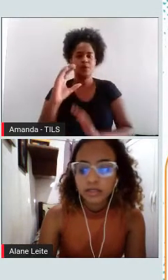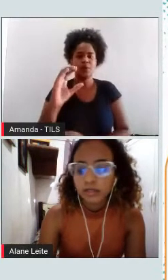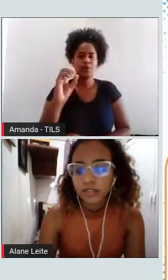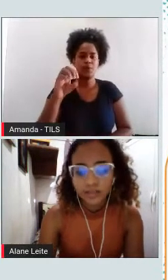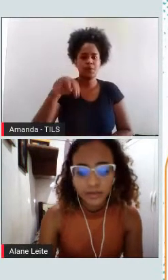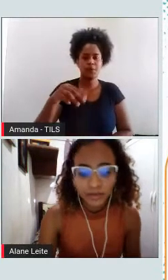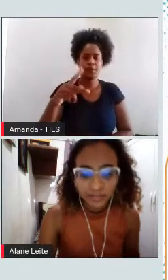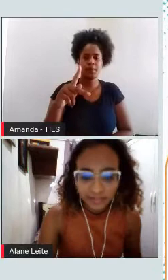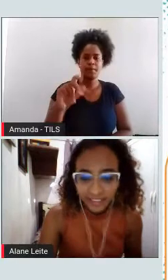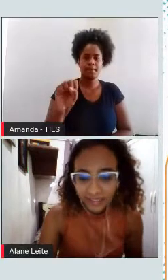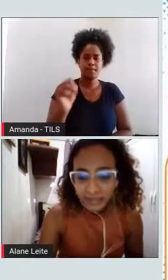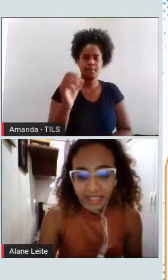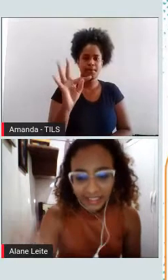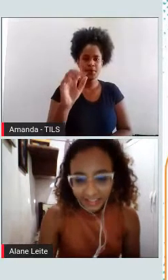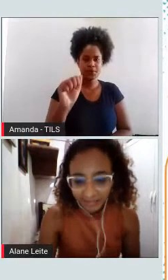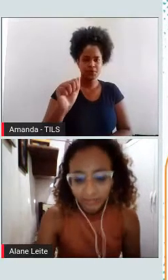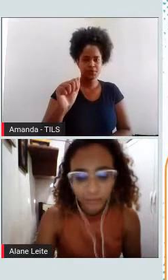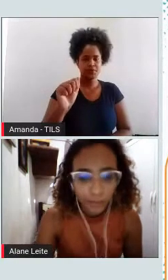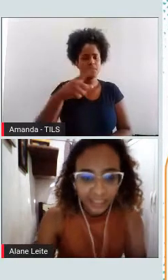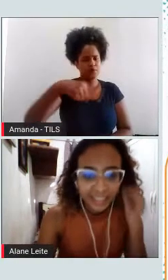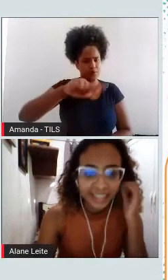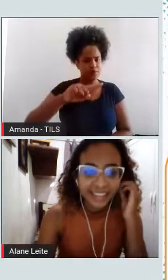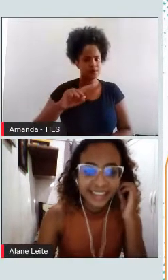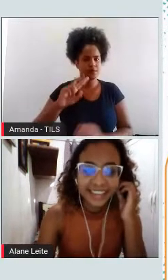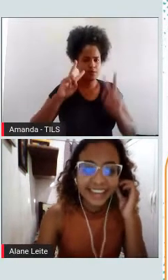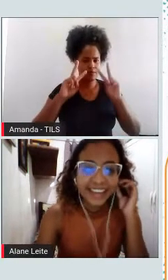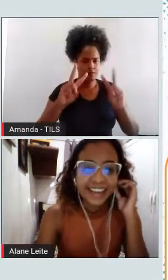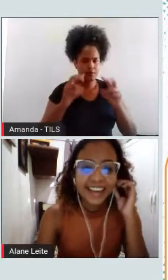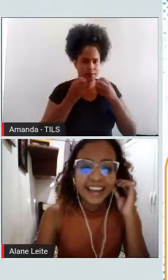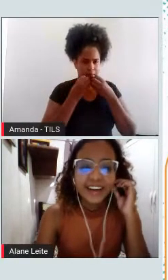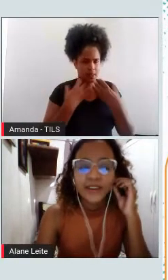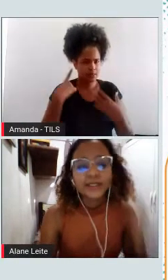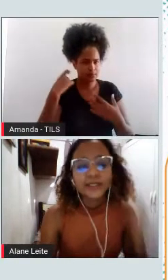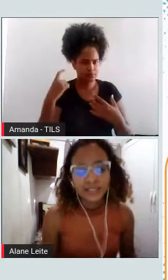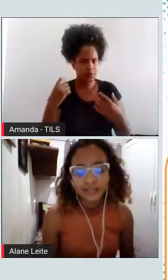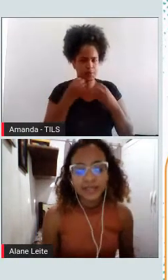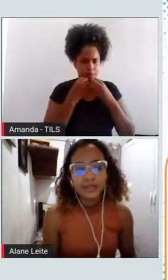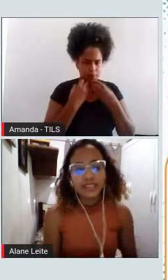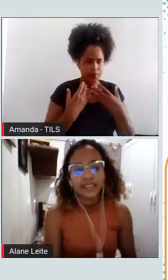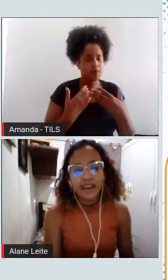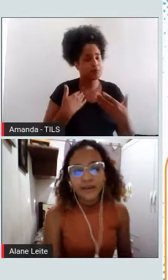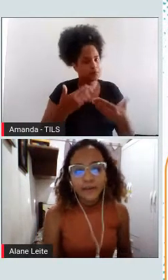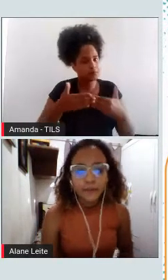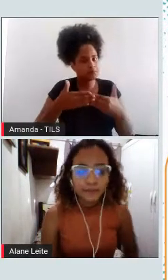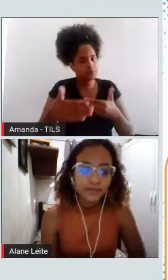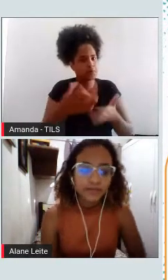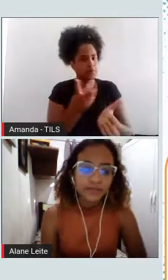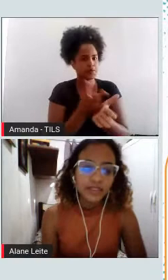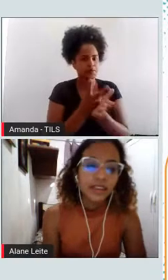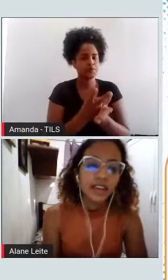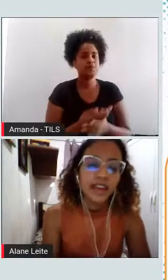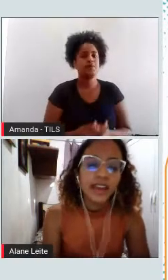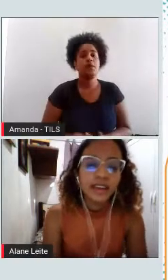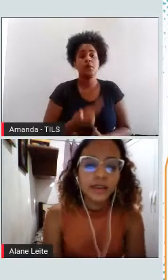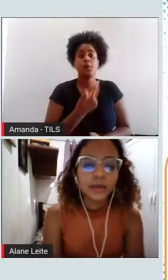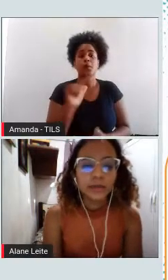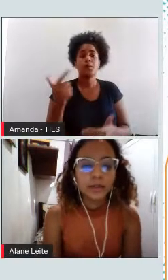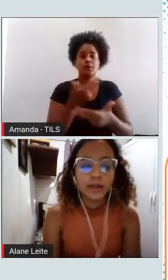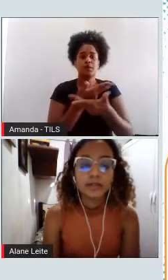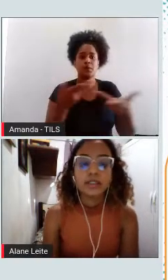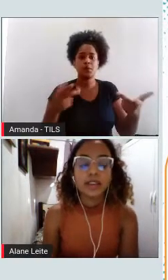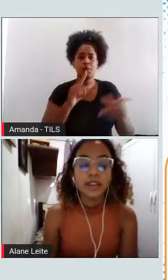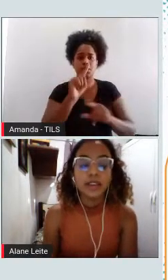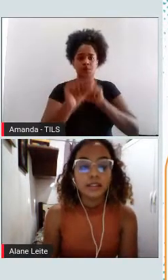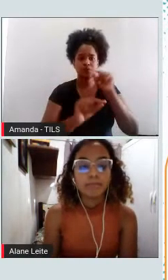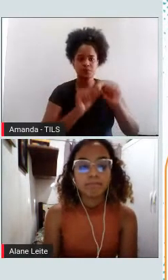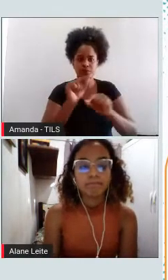Eu não sei se vocês estão me ouvindo, mas vou prosseguir. Outro conceito fundamental que eu trouxe